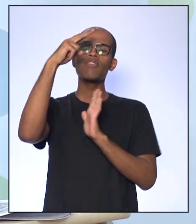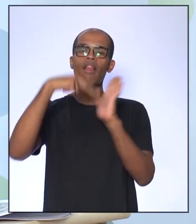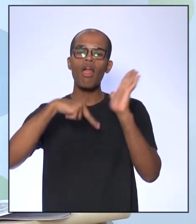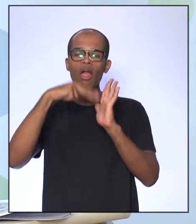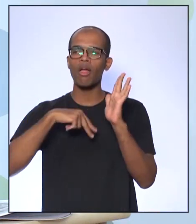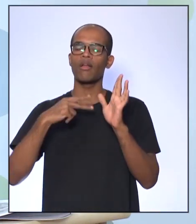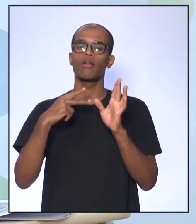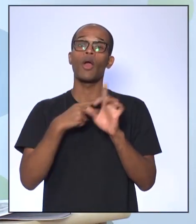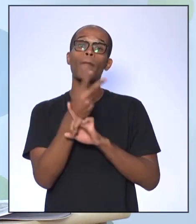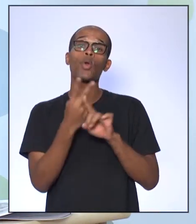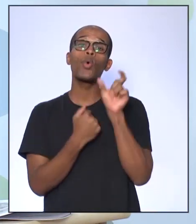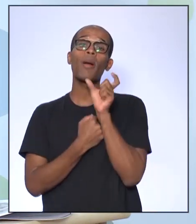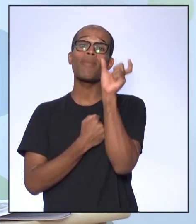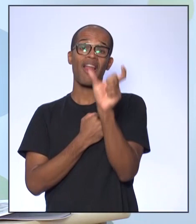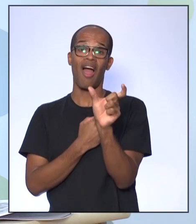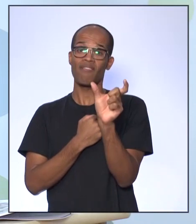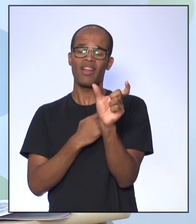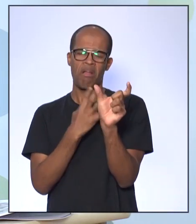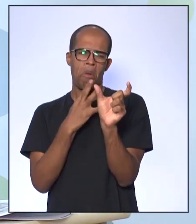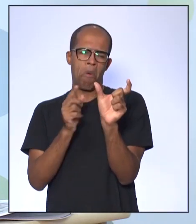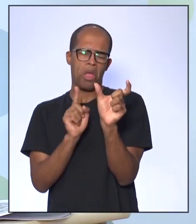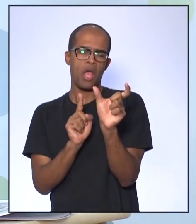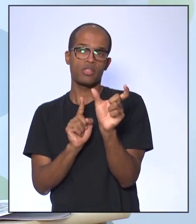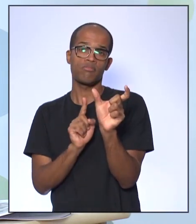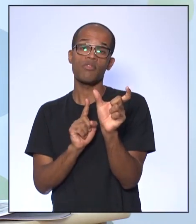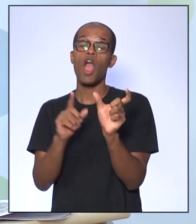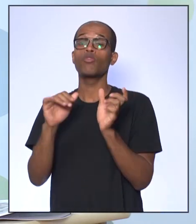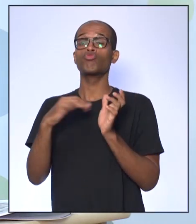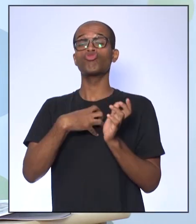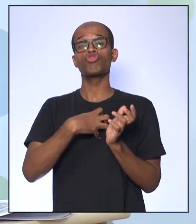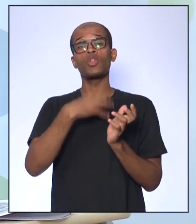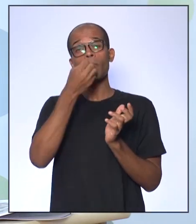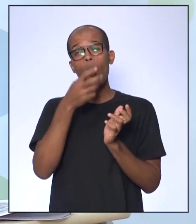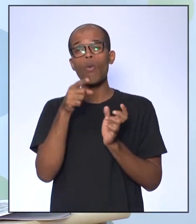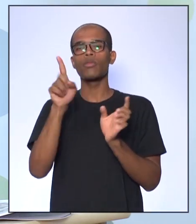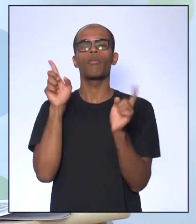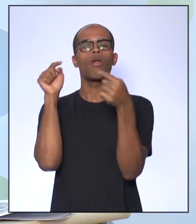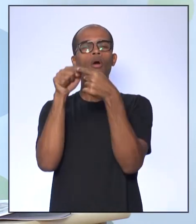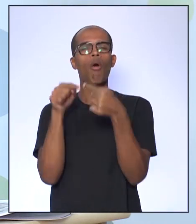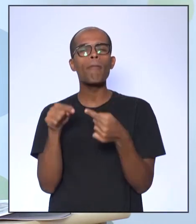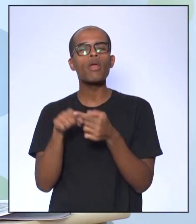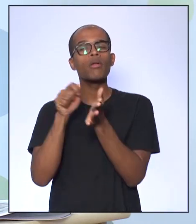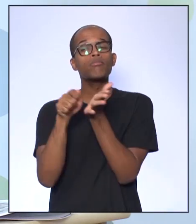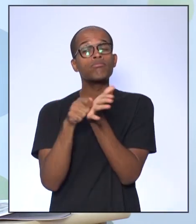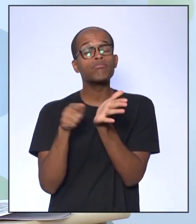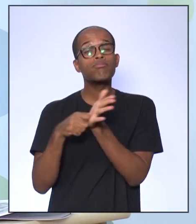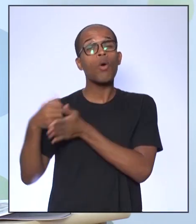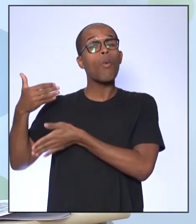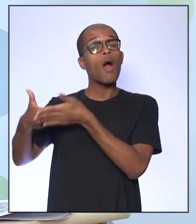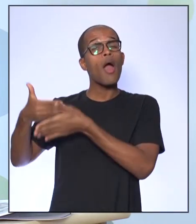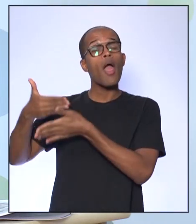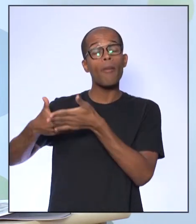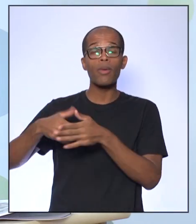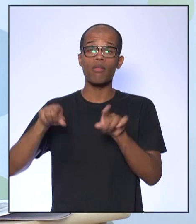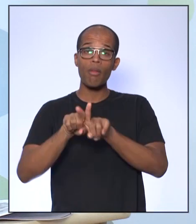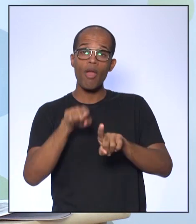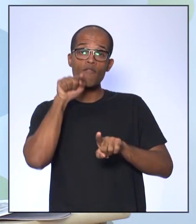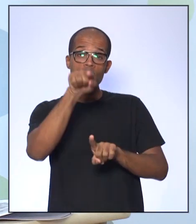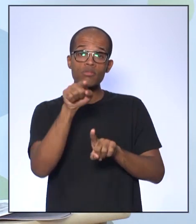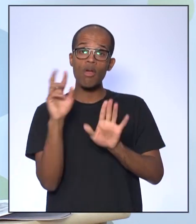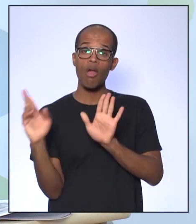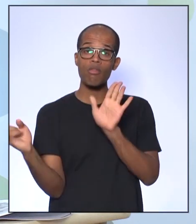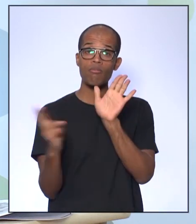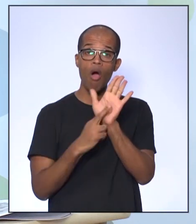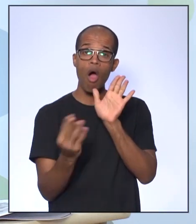procurar ter palavras que você não consegue identificar e relacionar com o escritor, né, quem escreveu, com a época, é você relacionar com